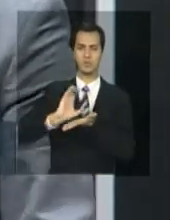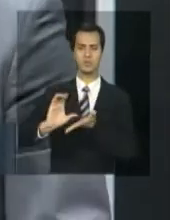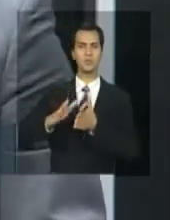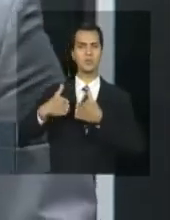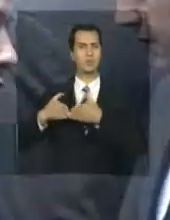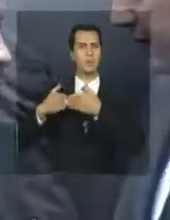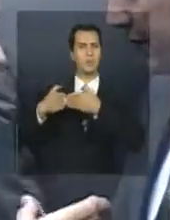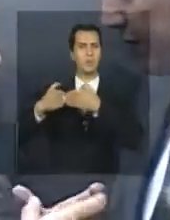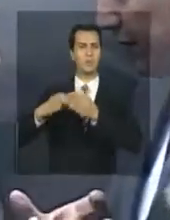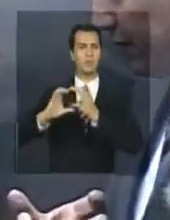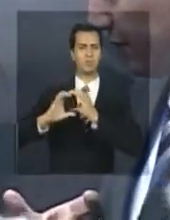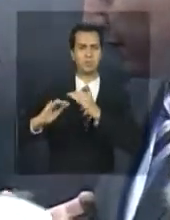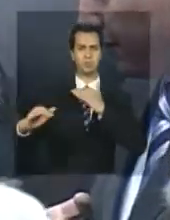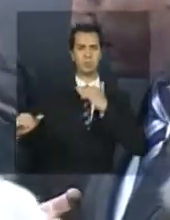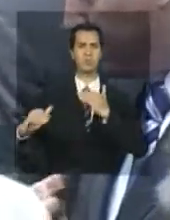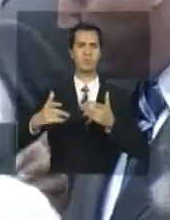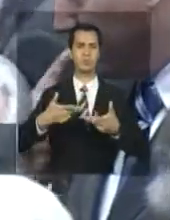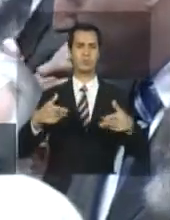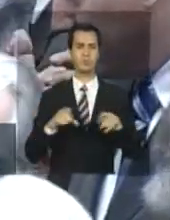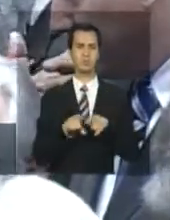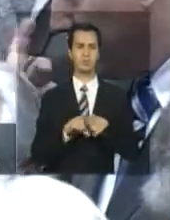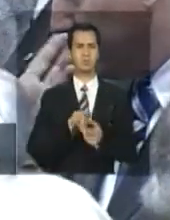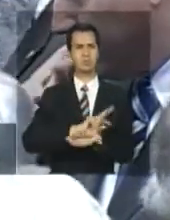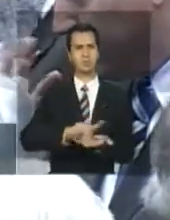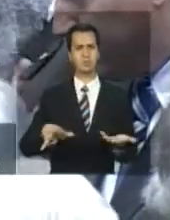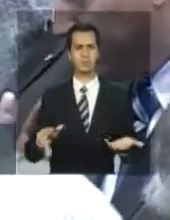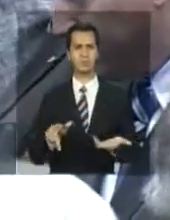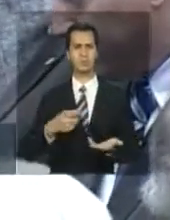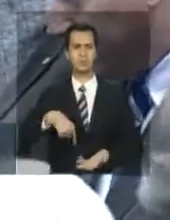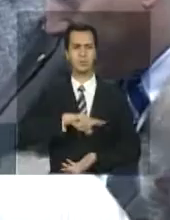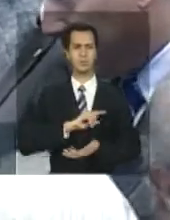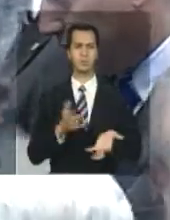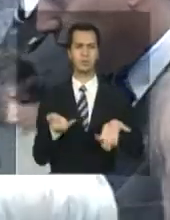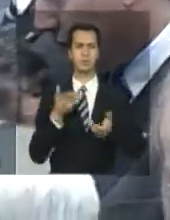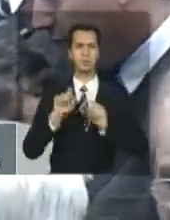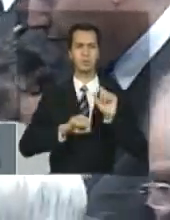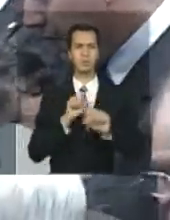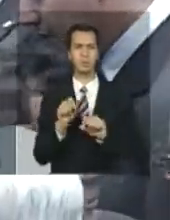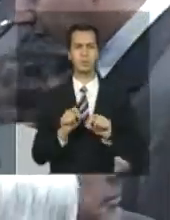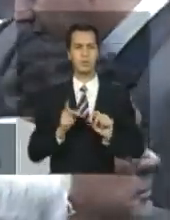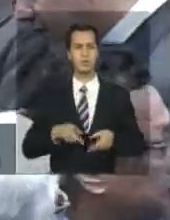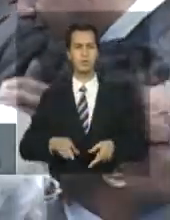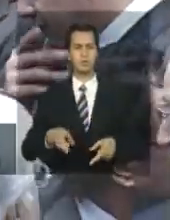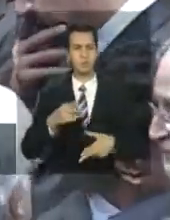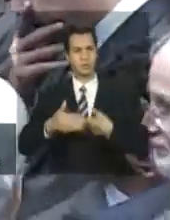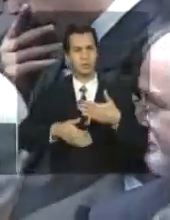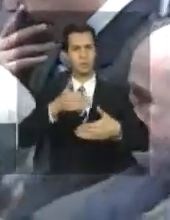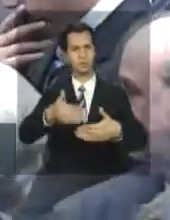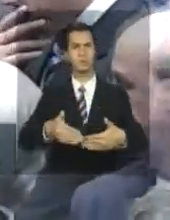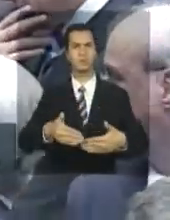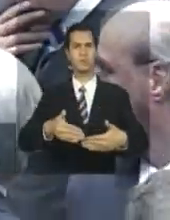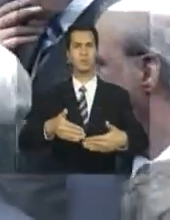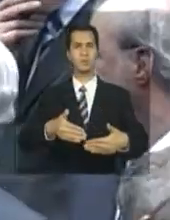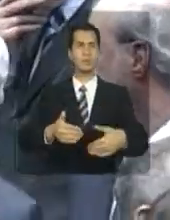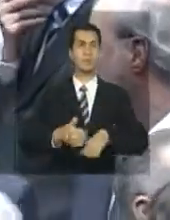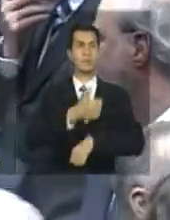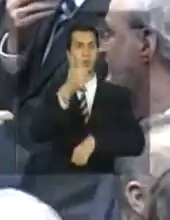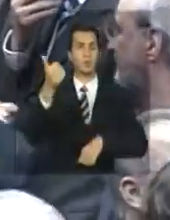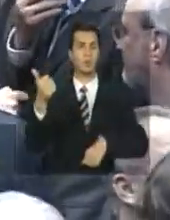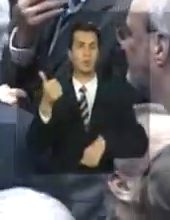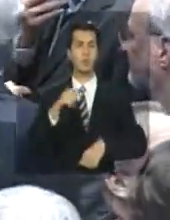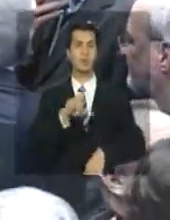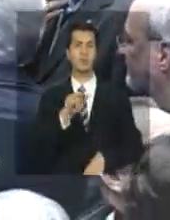e intervenções em portos permitirão dar sequência aos esforços de melhoria da logística